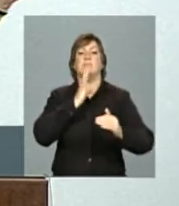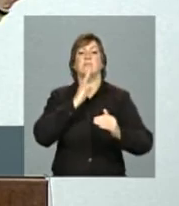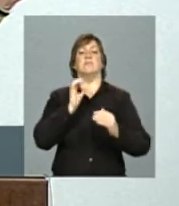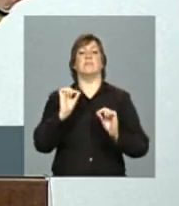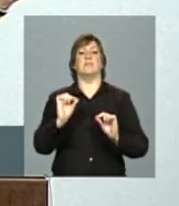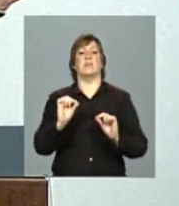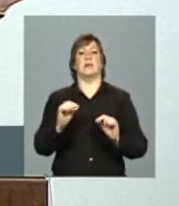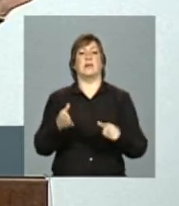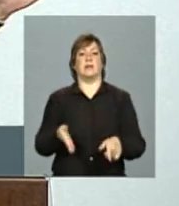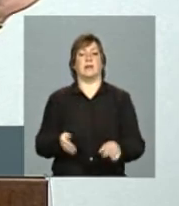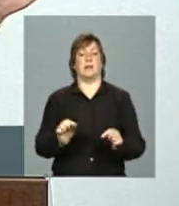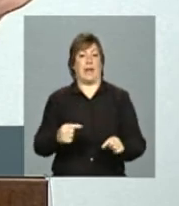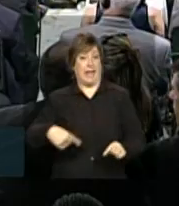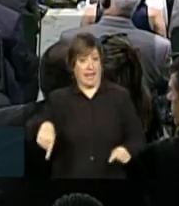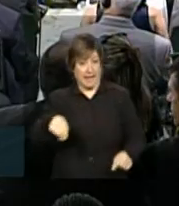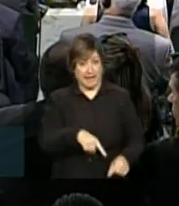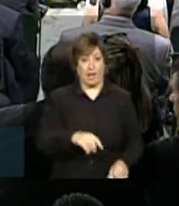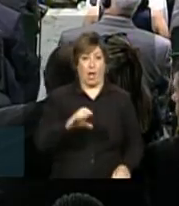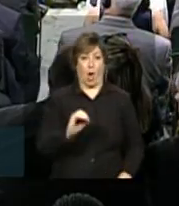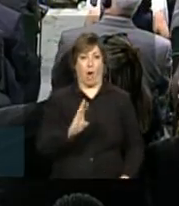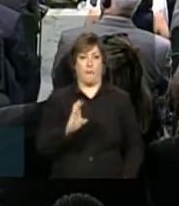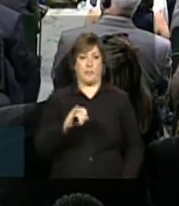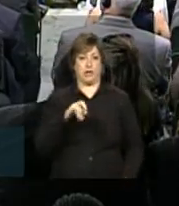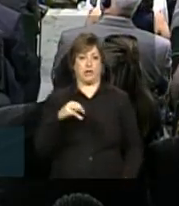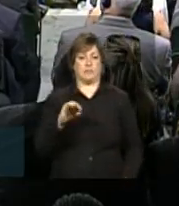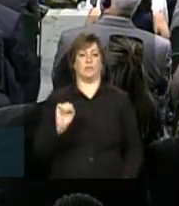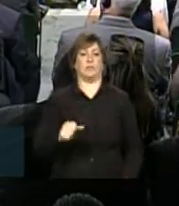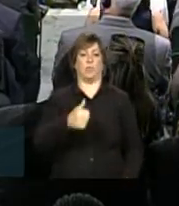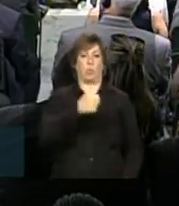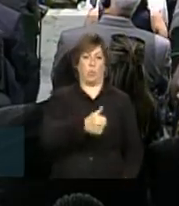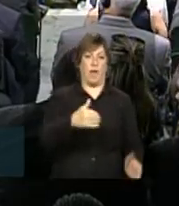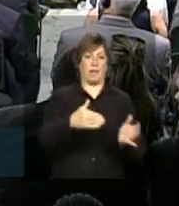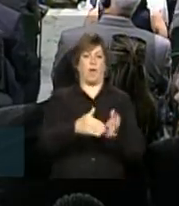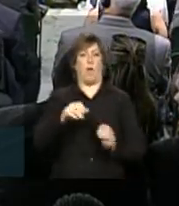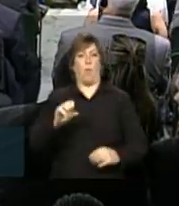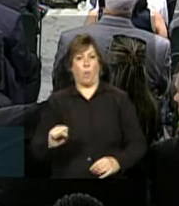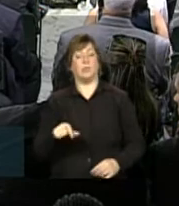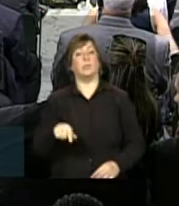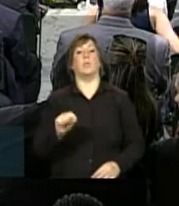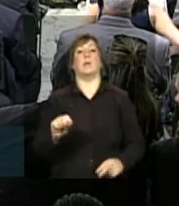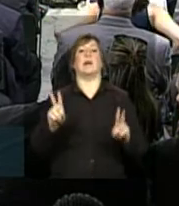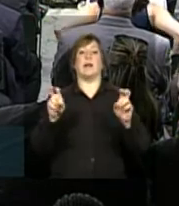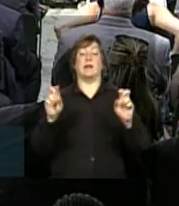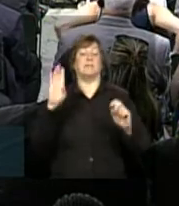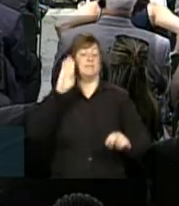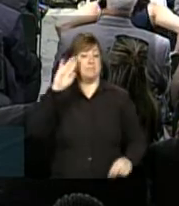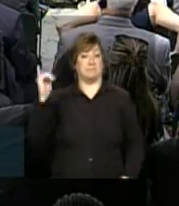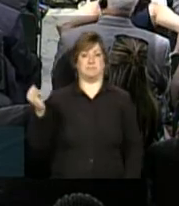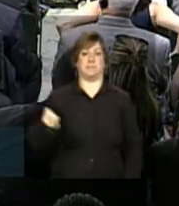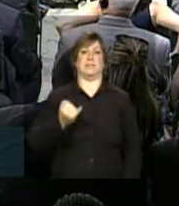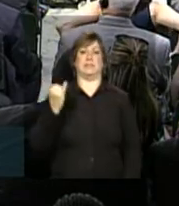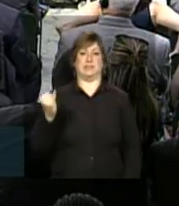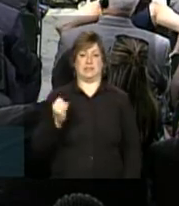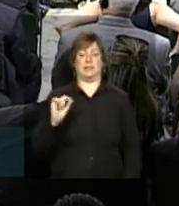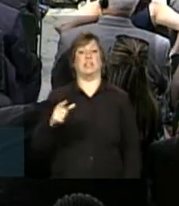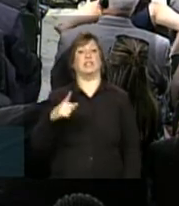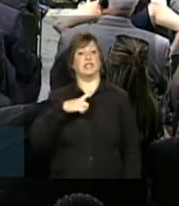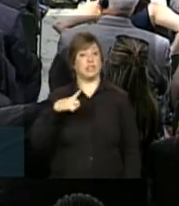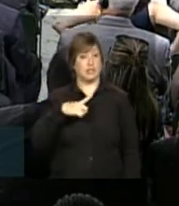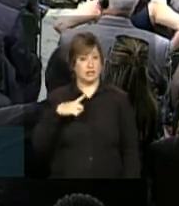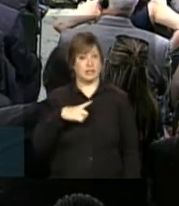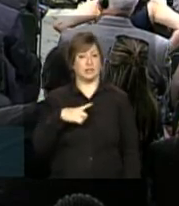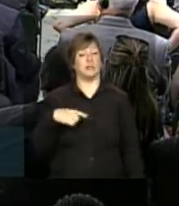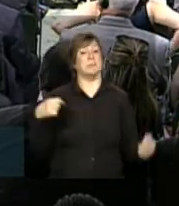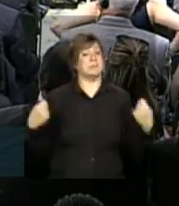aqueles objetivos do 1 ao 8 eram questões essenciais e que tinham